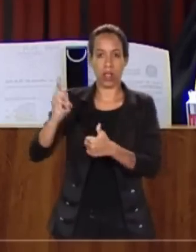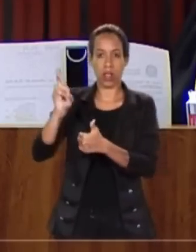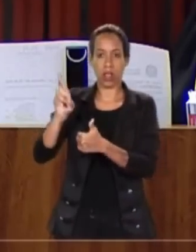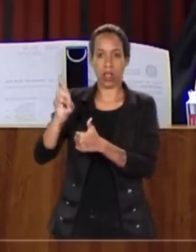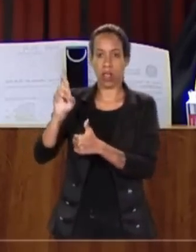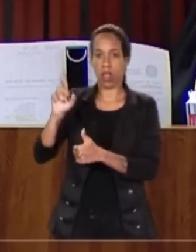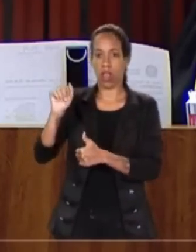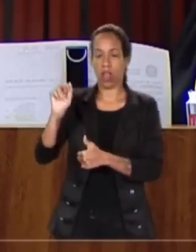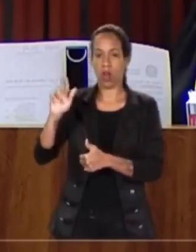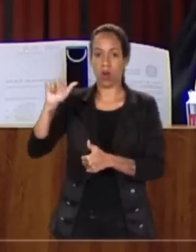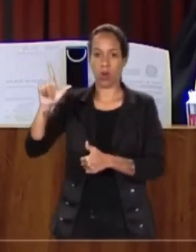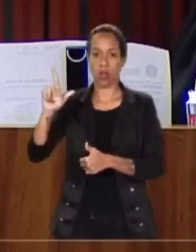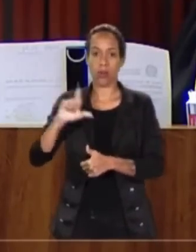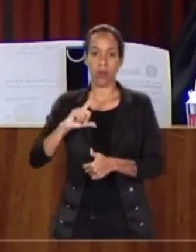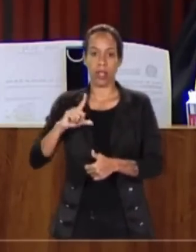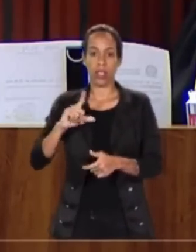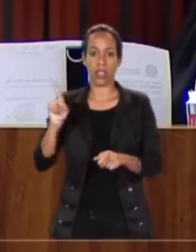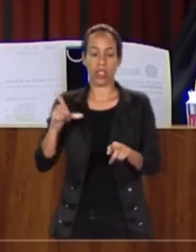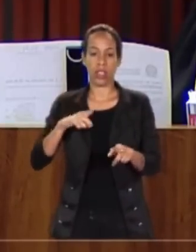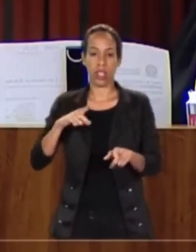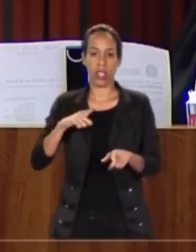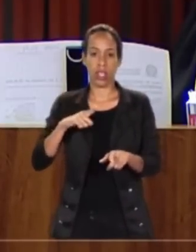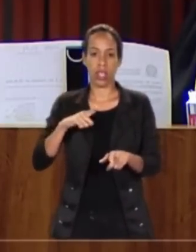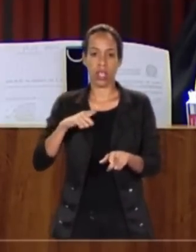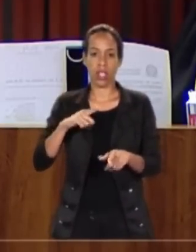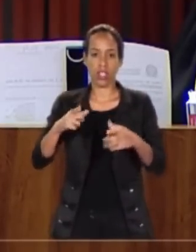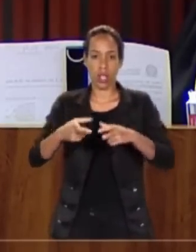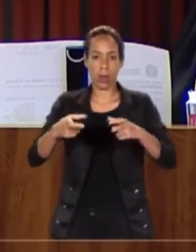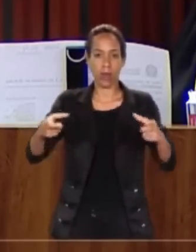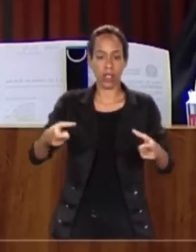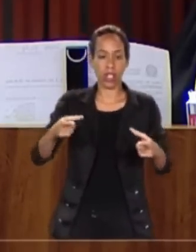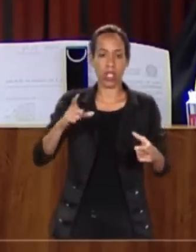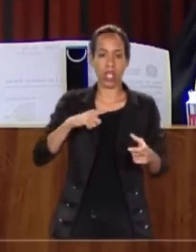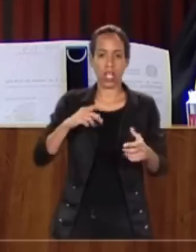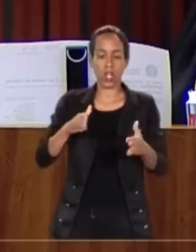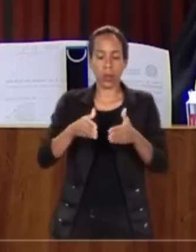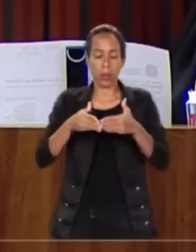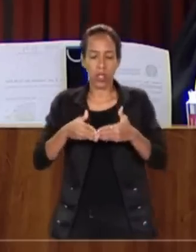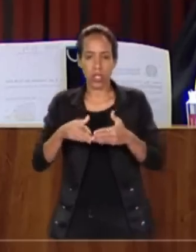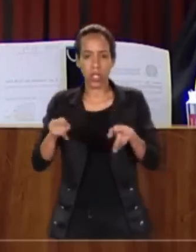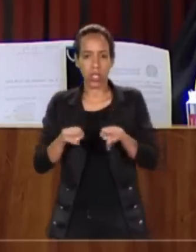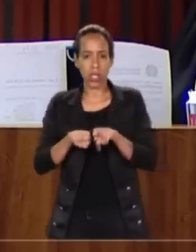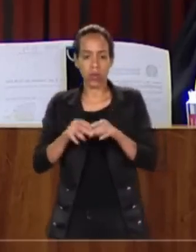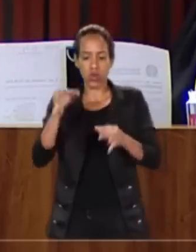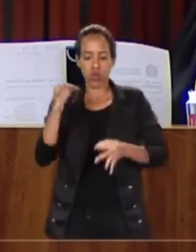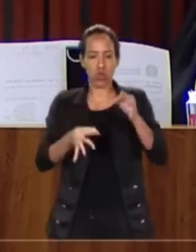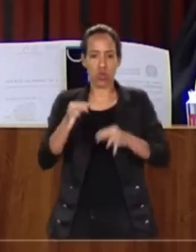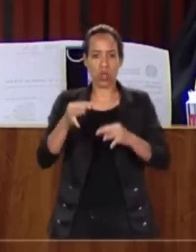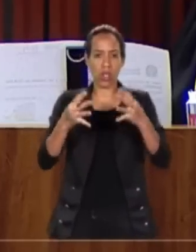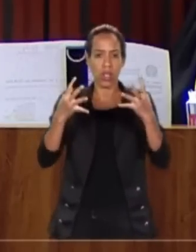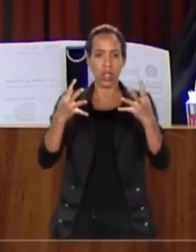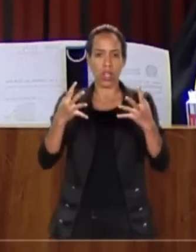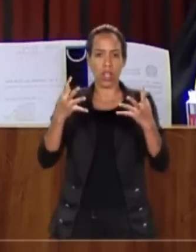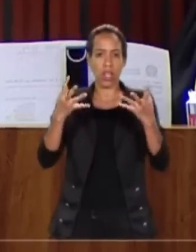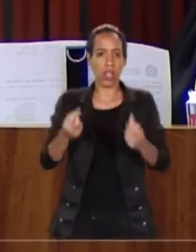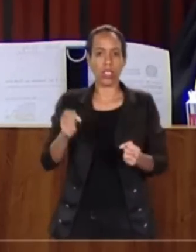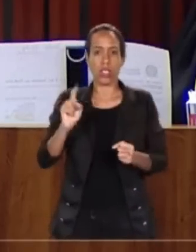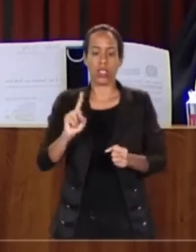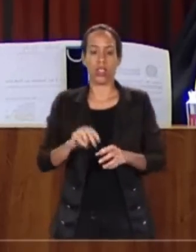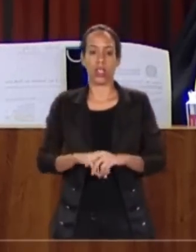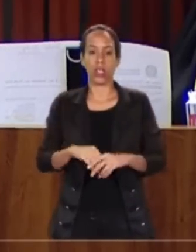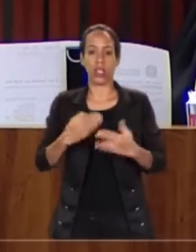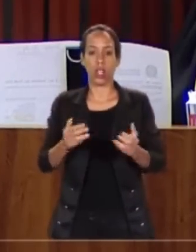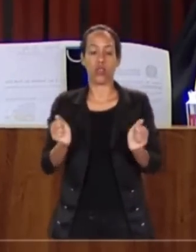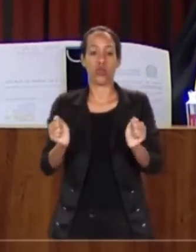vergildo relator para acolher a preliminar de indevida ampliação objetiva da demanda e no mérito julgar improcedente ação